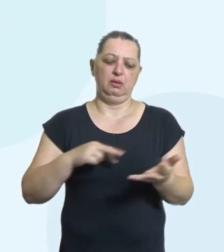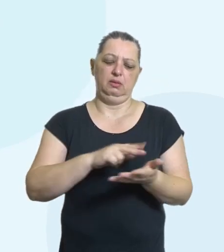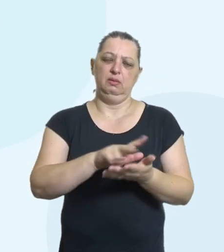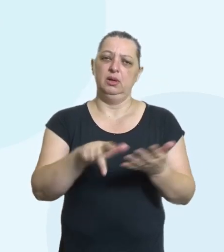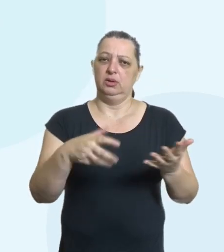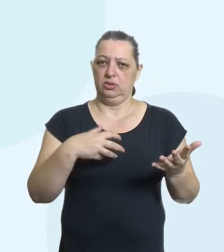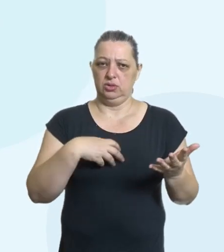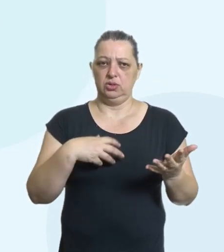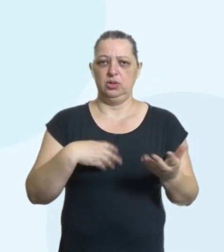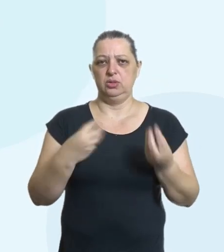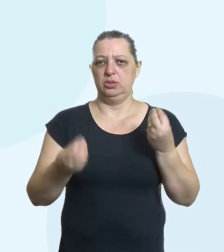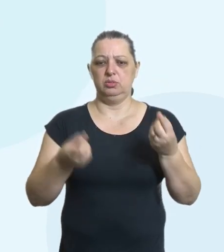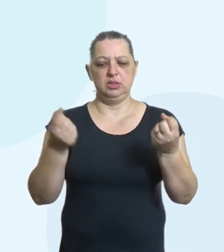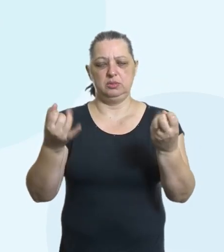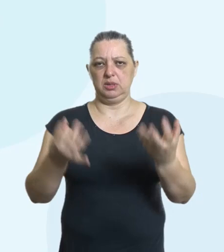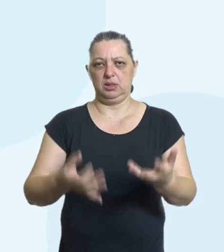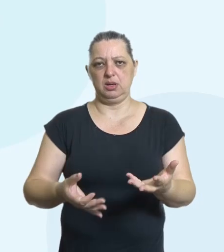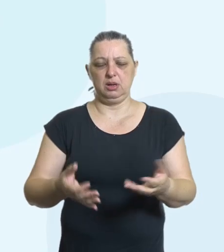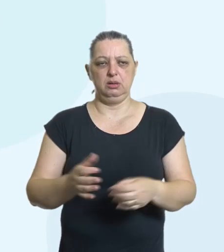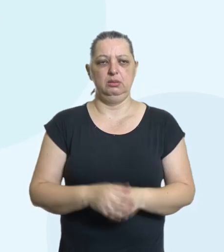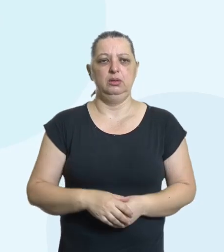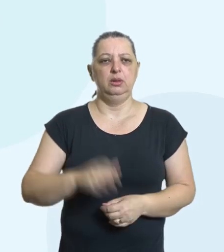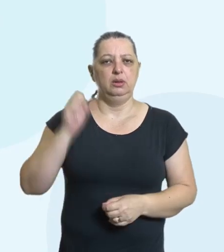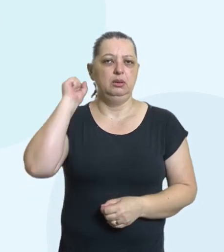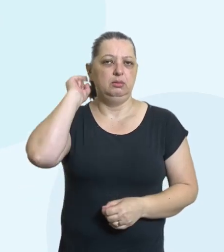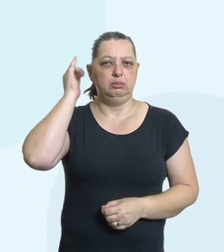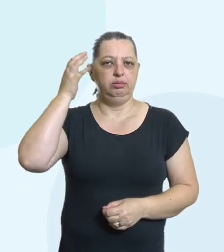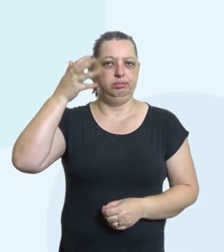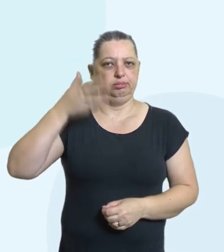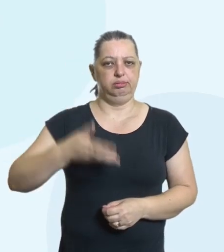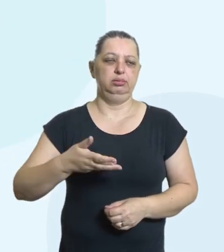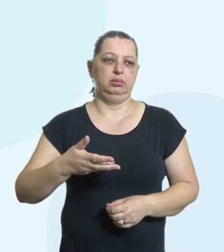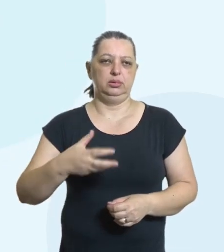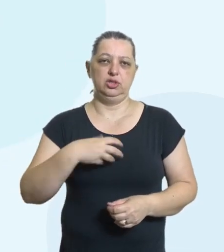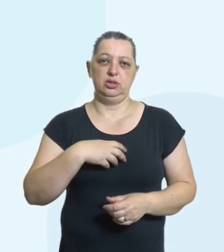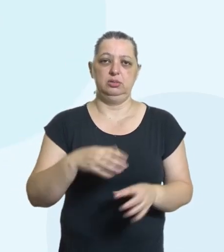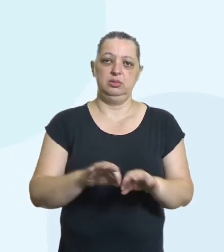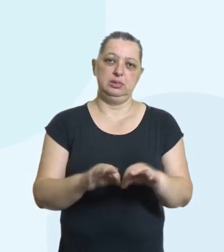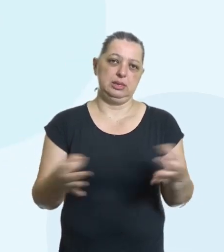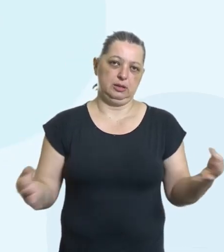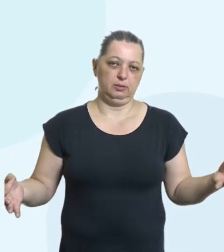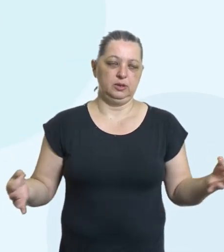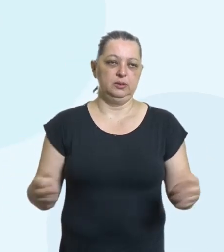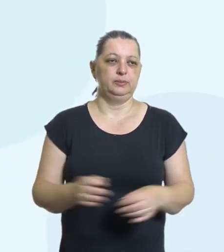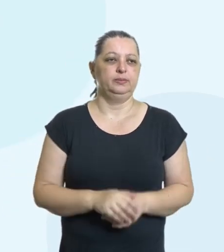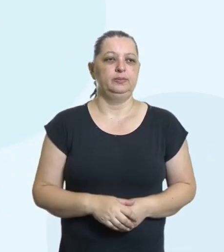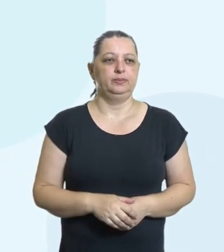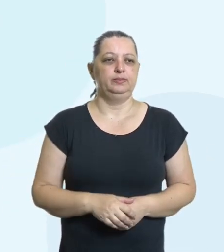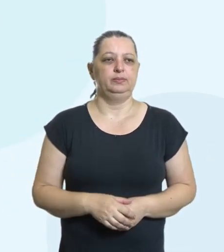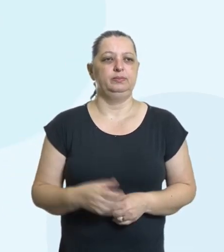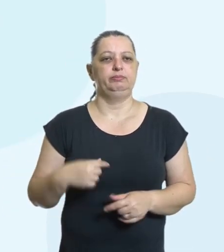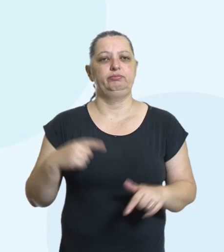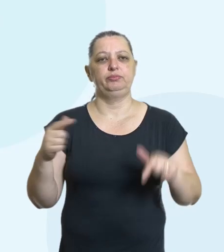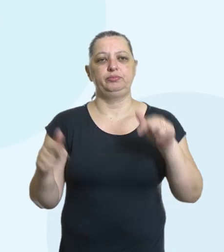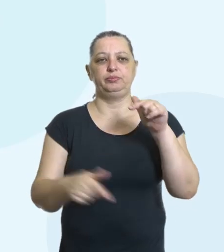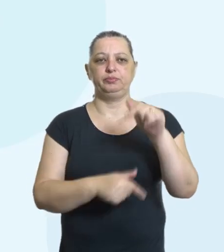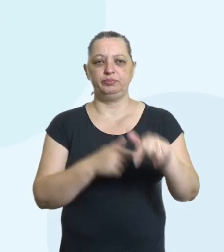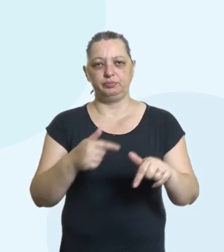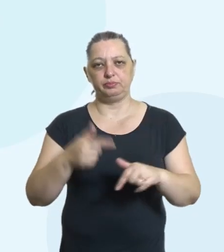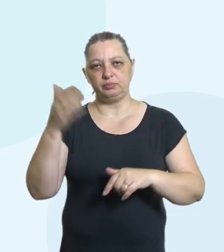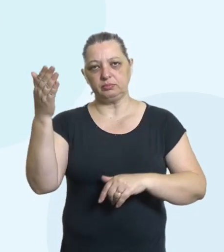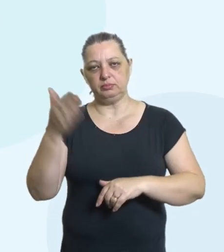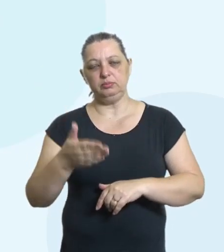gente descrever uma tabela. Essa é uma maneira bem simples. A tabela a seguir indica a relação trabalhadores / número de